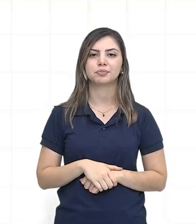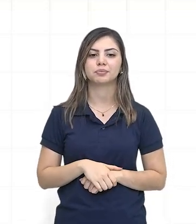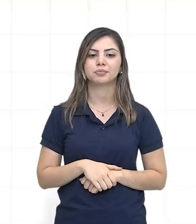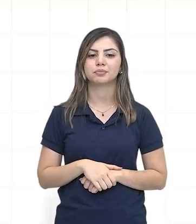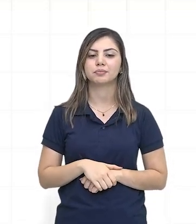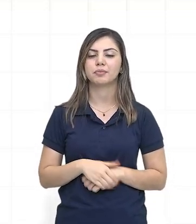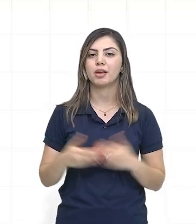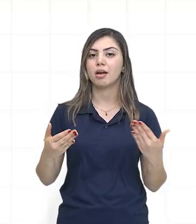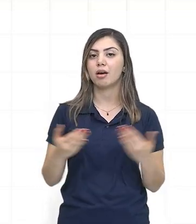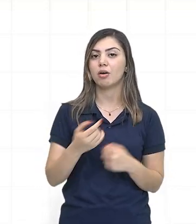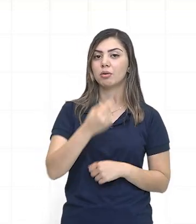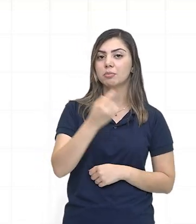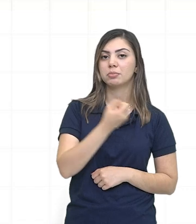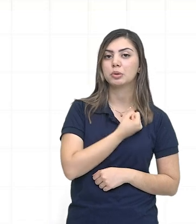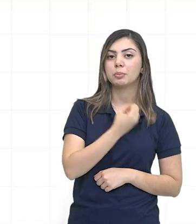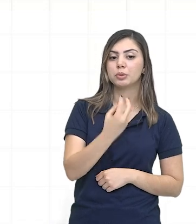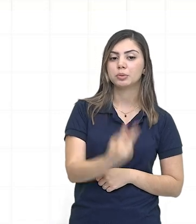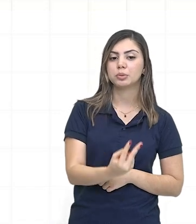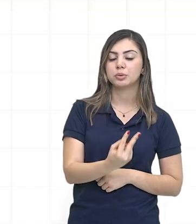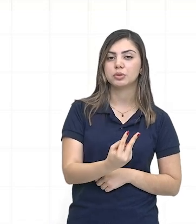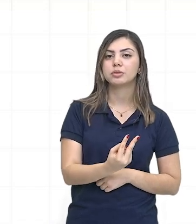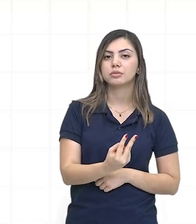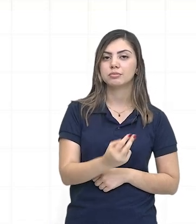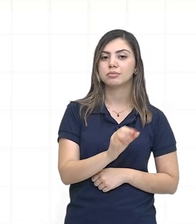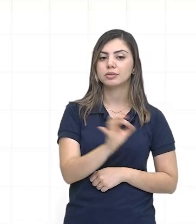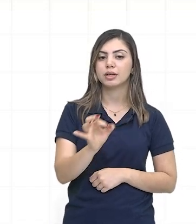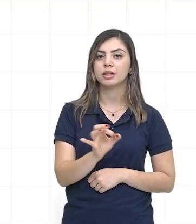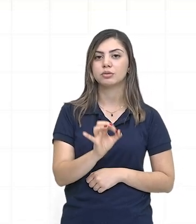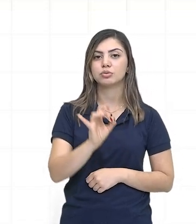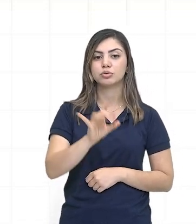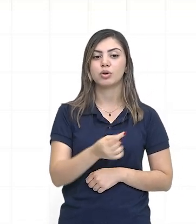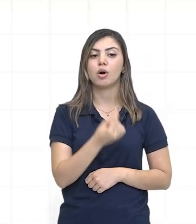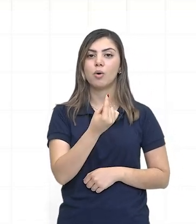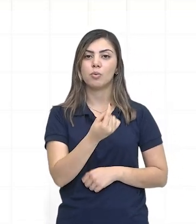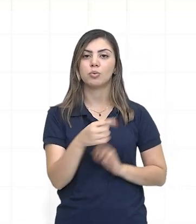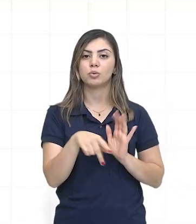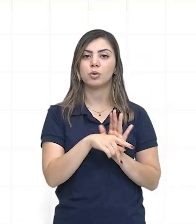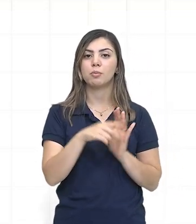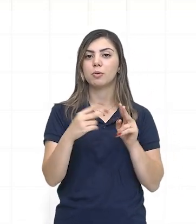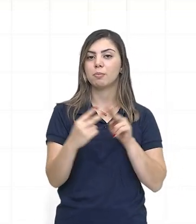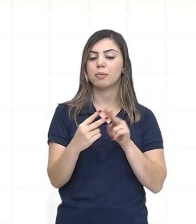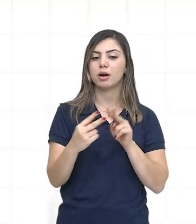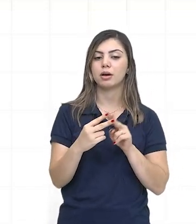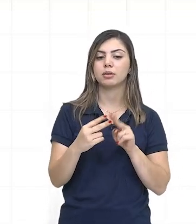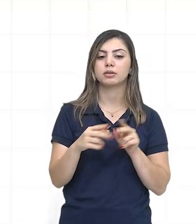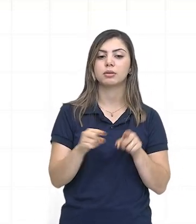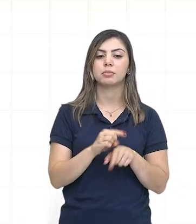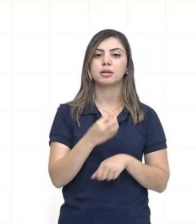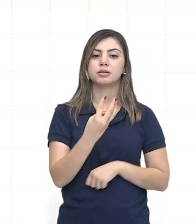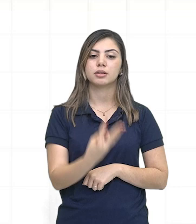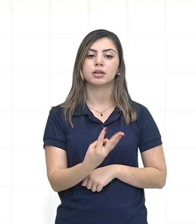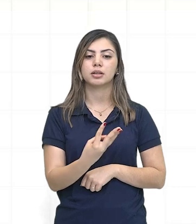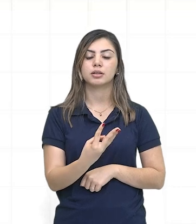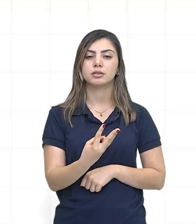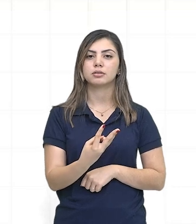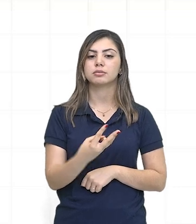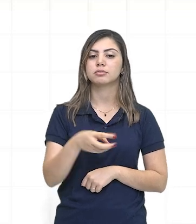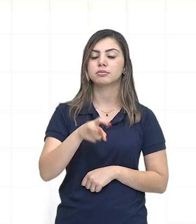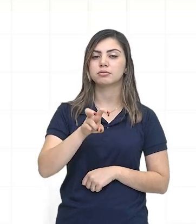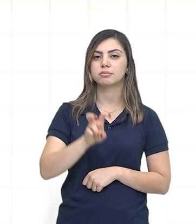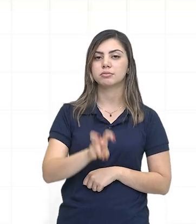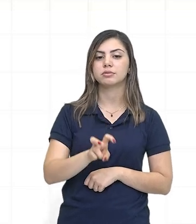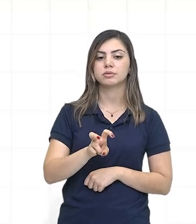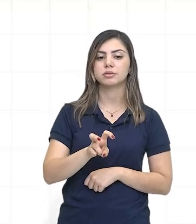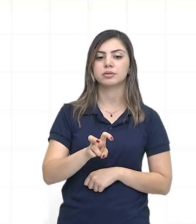O primeiro número primo é o 2, que é o único número primo que é par. Depois vem o 3, depois vem